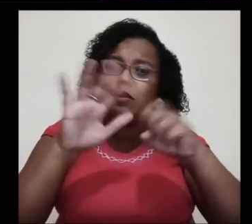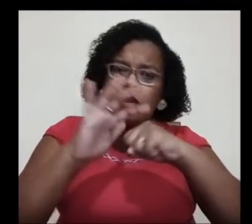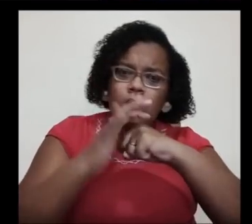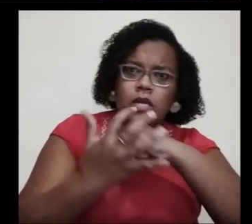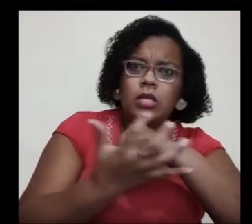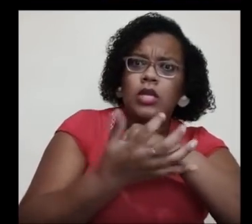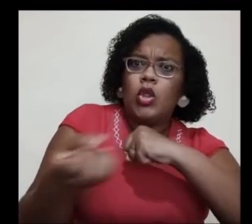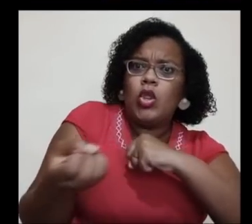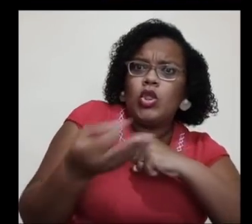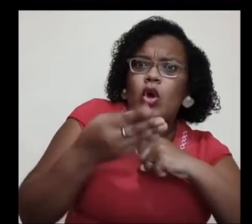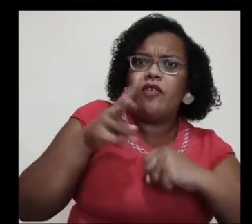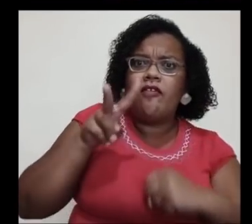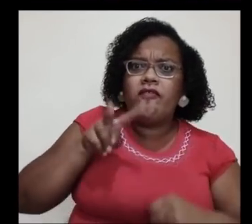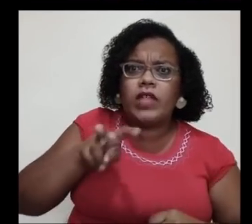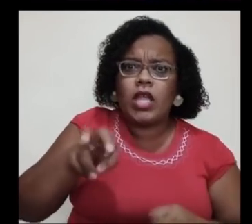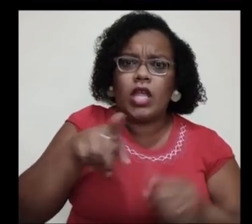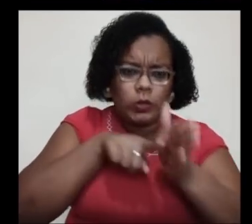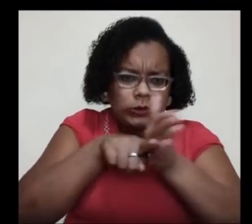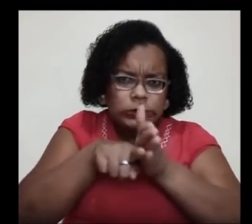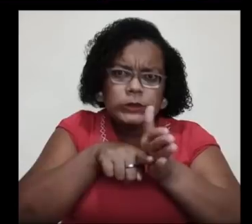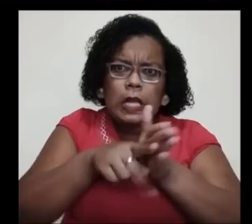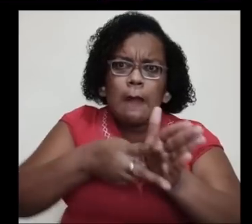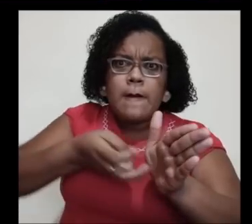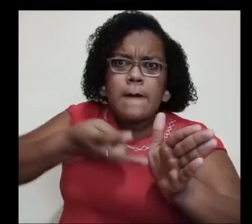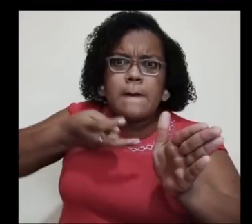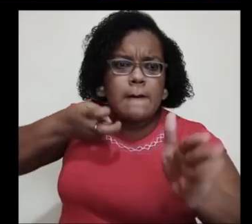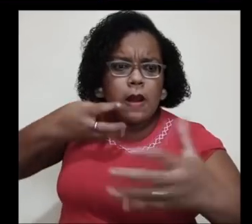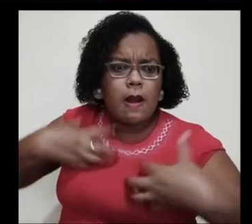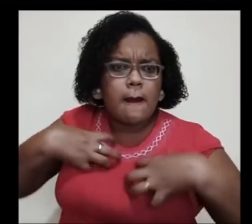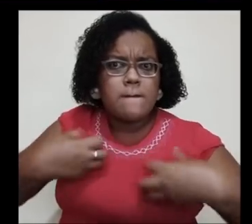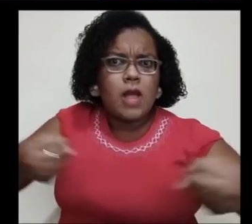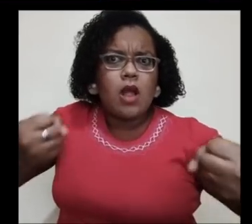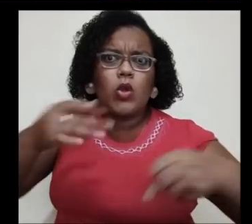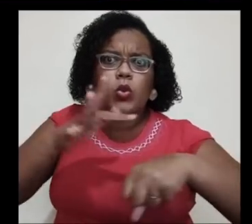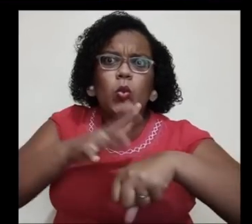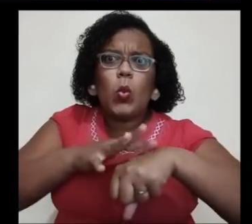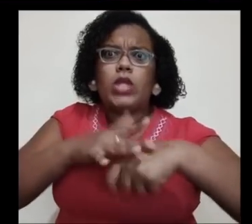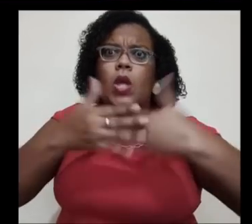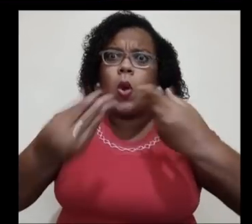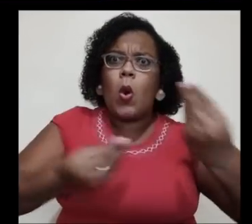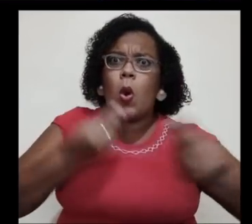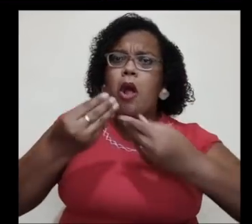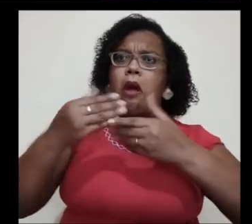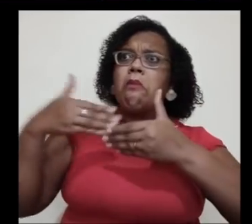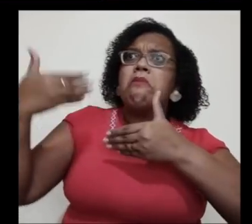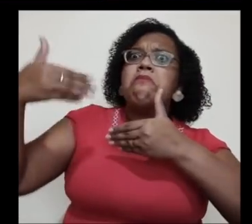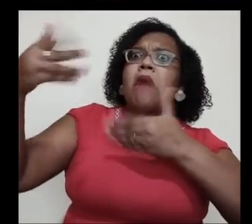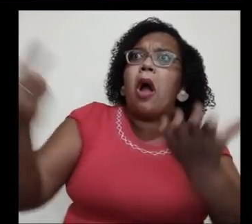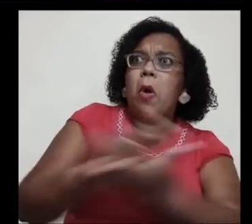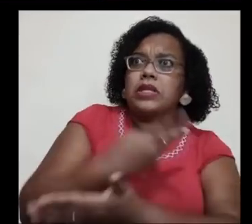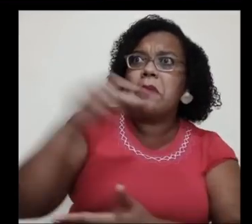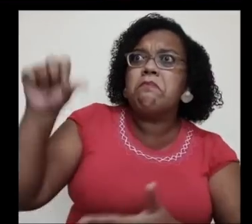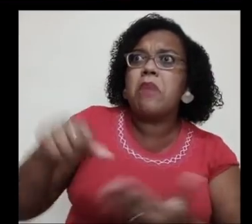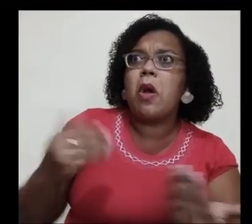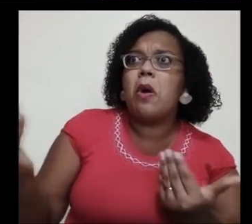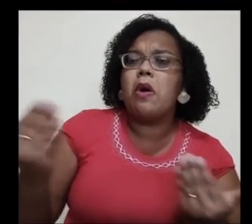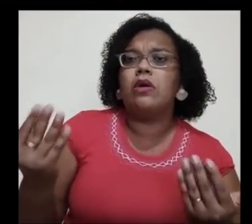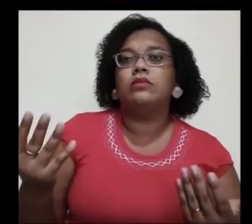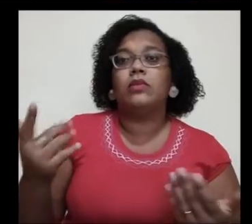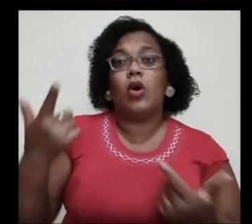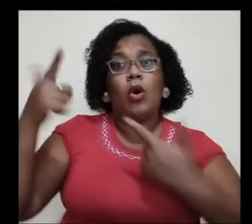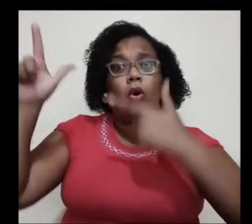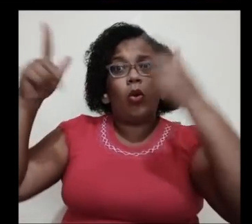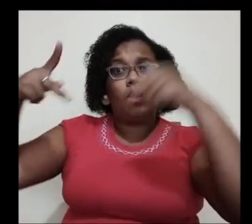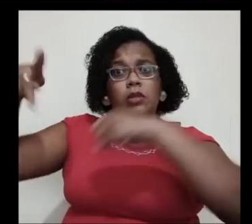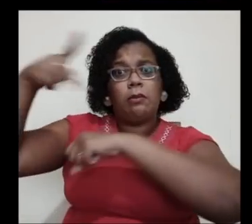do novo coronavírus e das potencialidades de outras epidemias similares. Os outros países